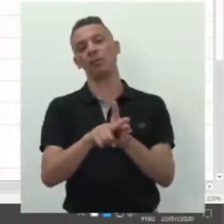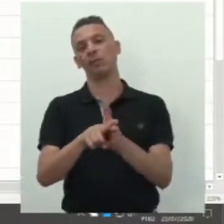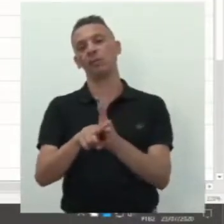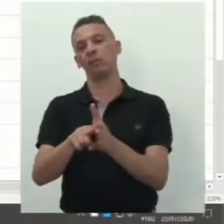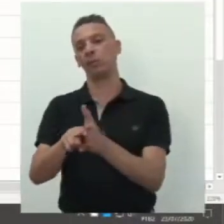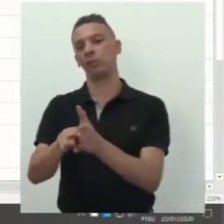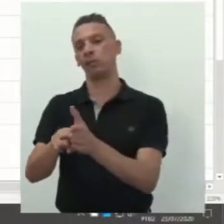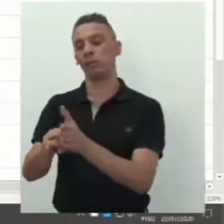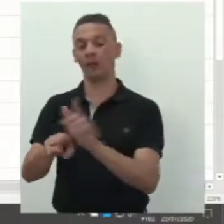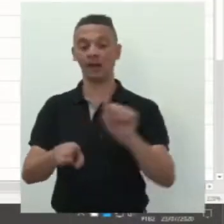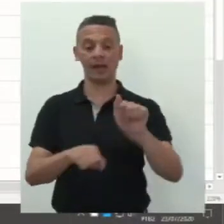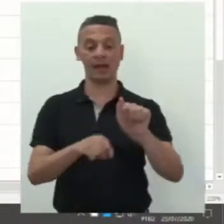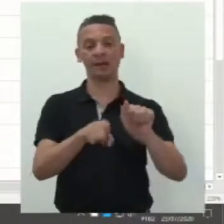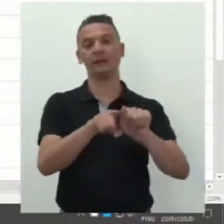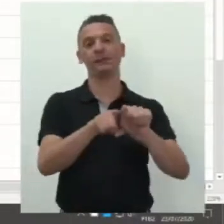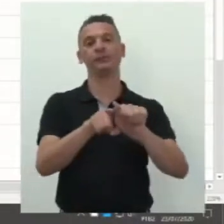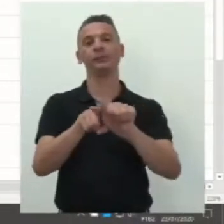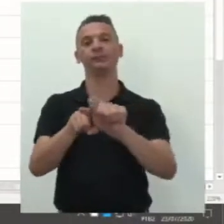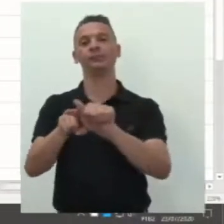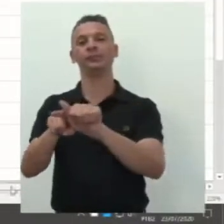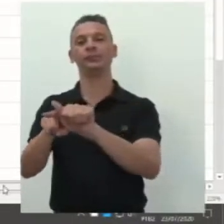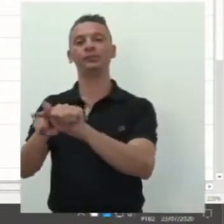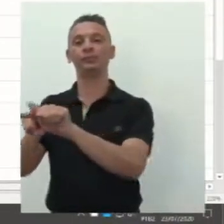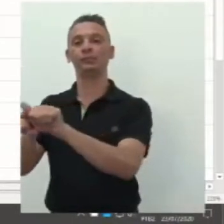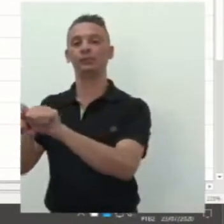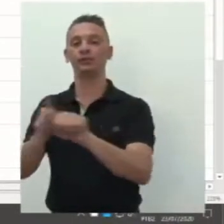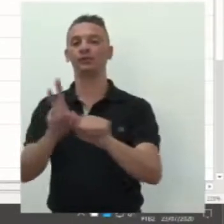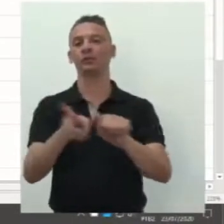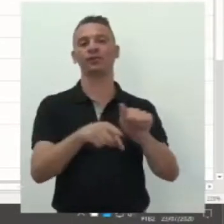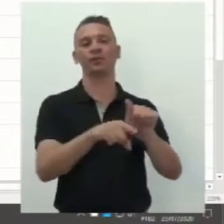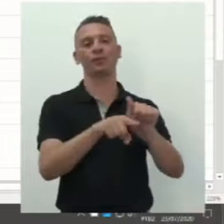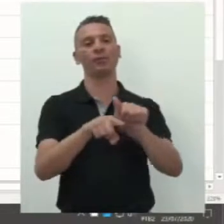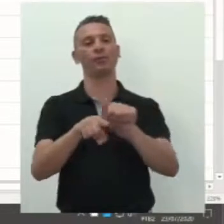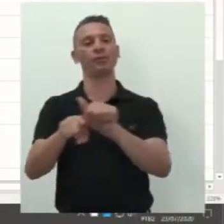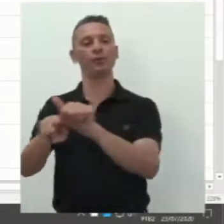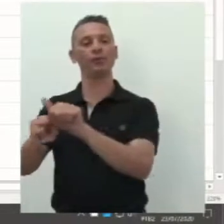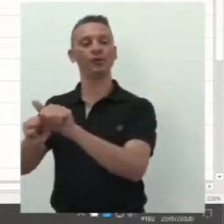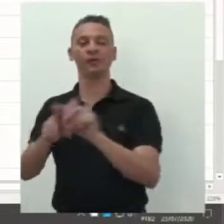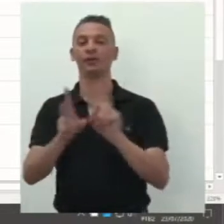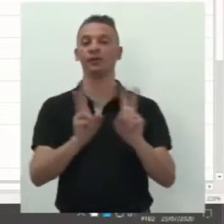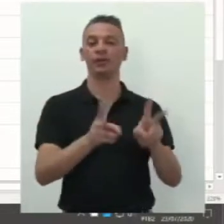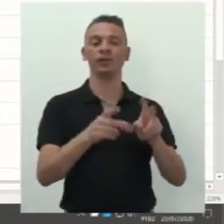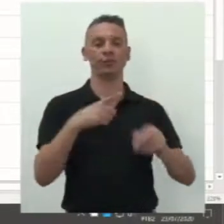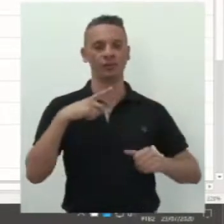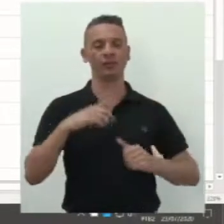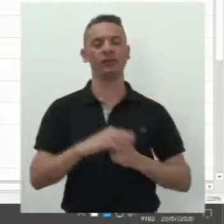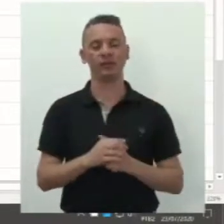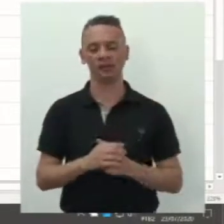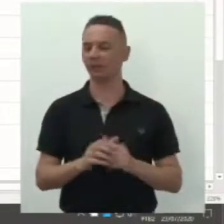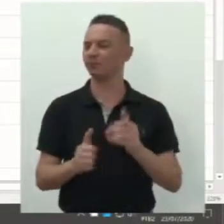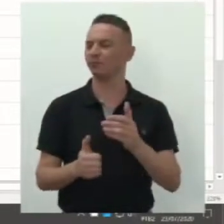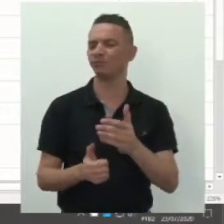se mantém fixa, tá? Então, ó, que interessante. Se eu tiver aí uma planilha com